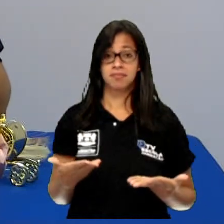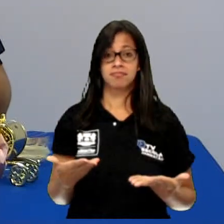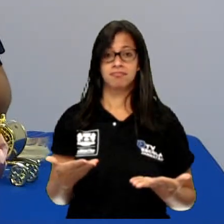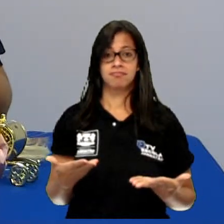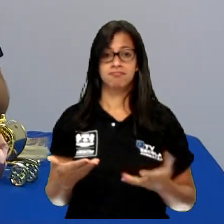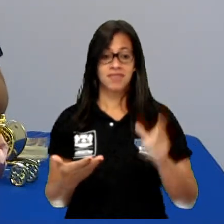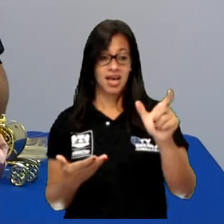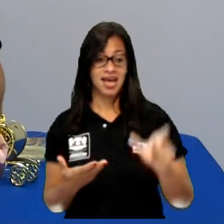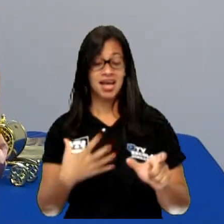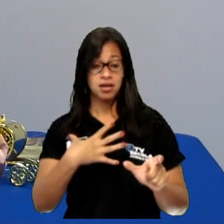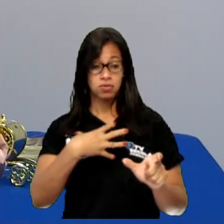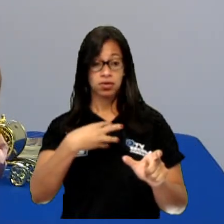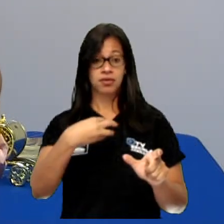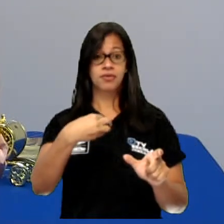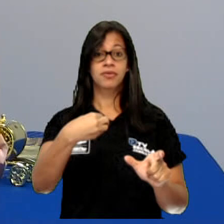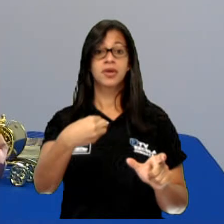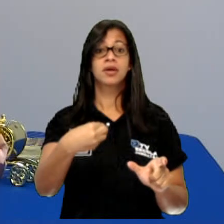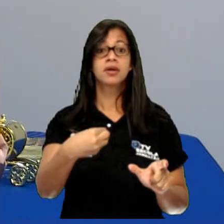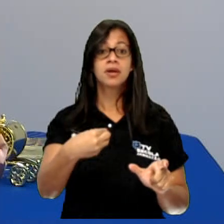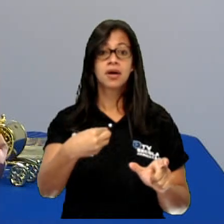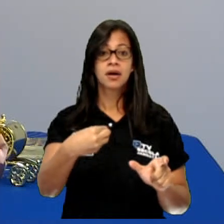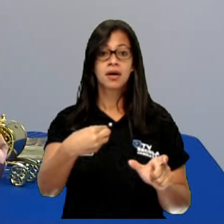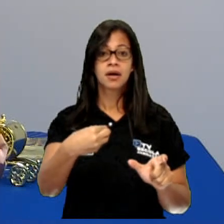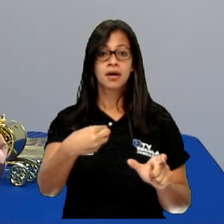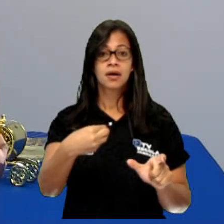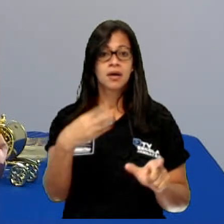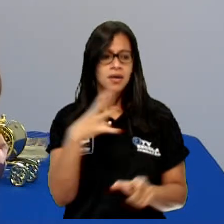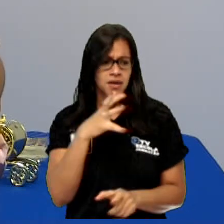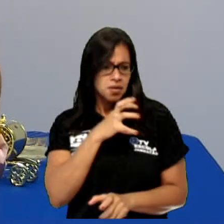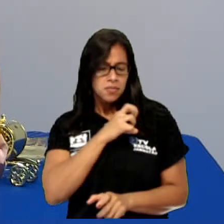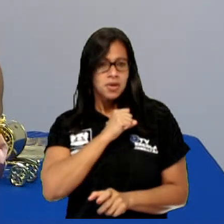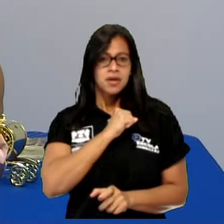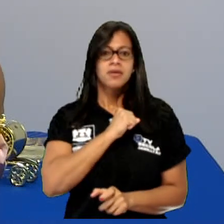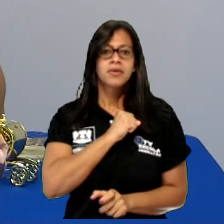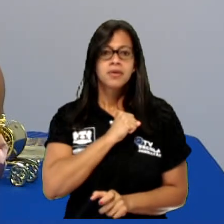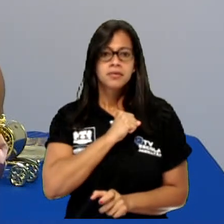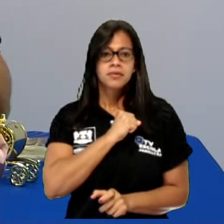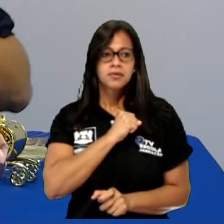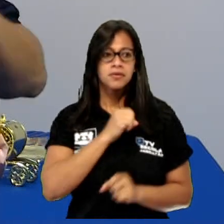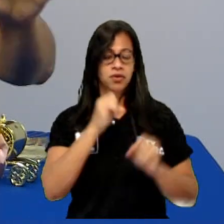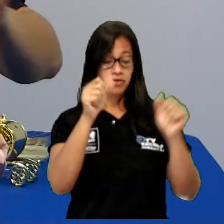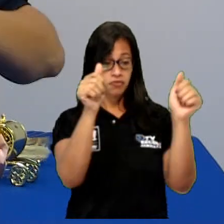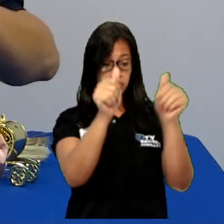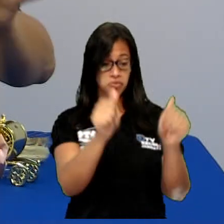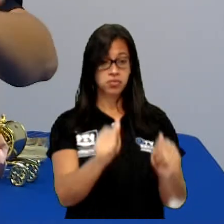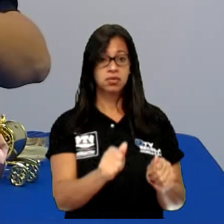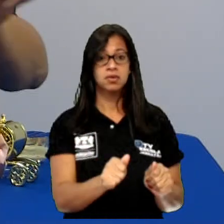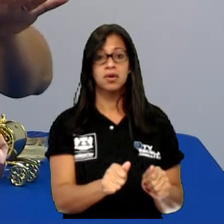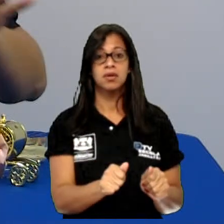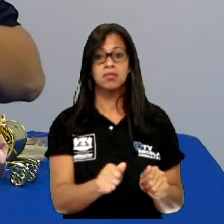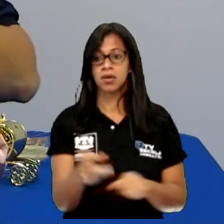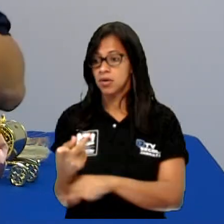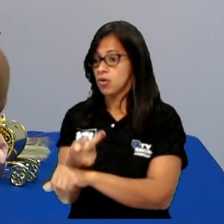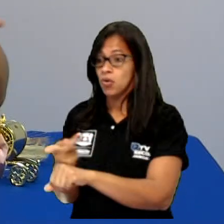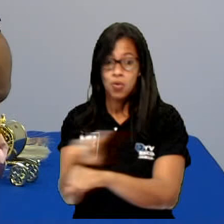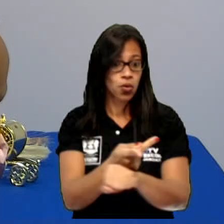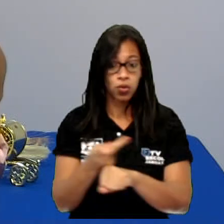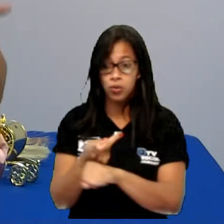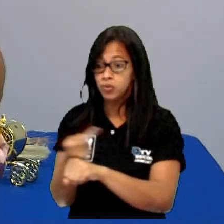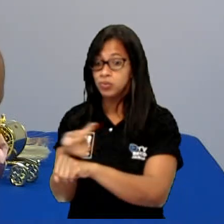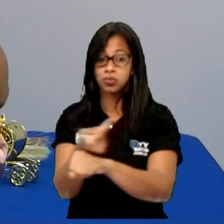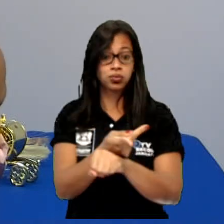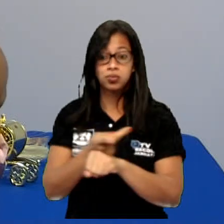mas o seu bem mais precioso era a sua filha. Ele ficou desesperado. Procurou entre os seus pertences alguma coisa